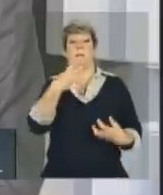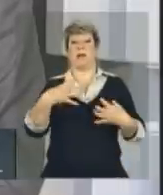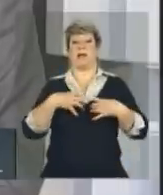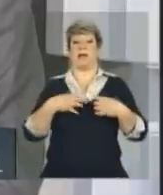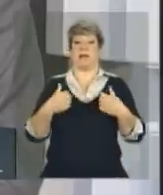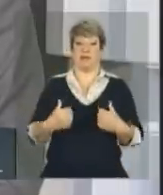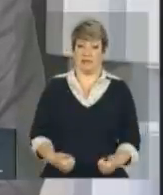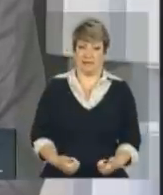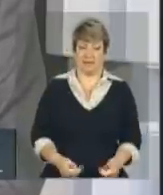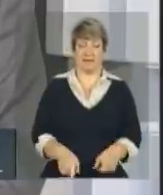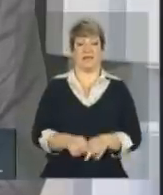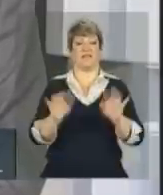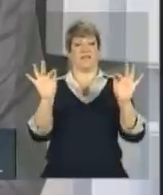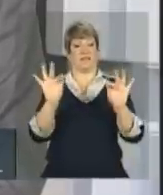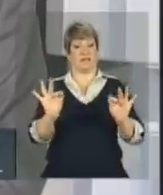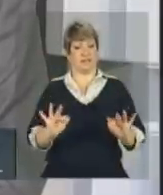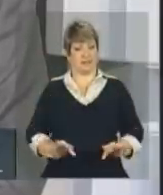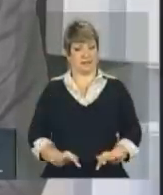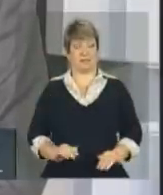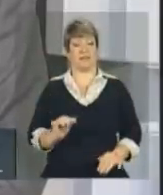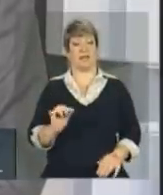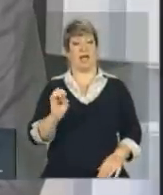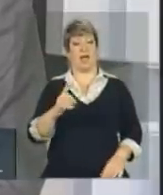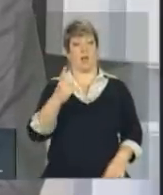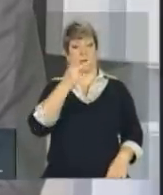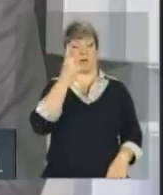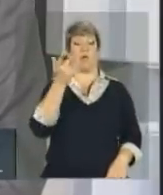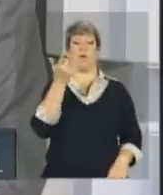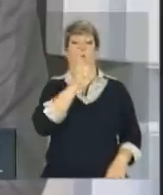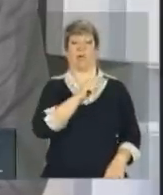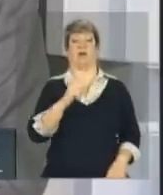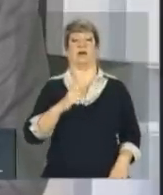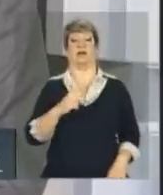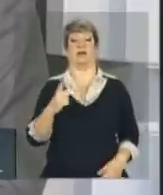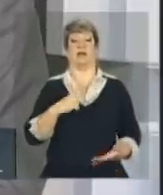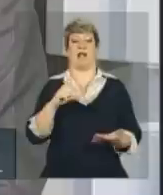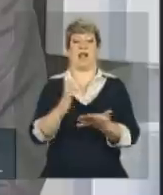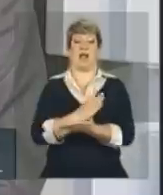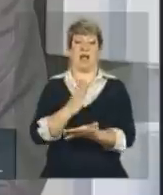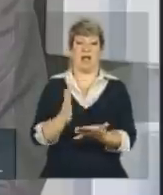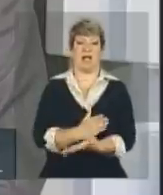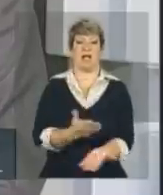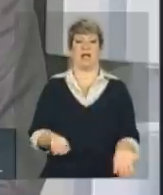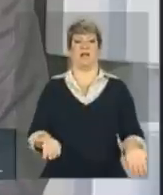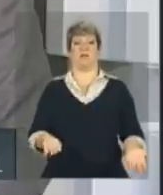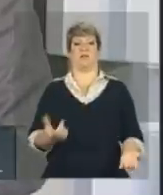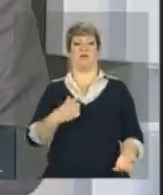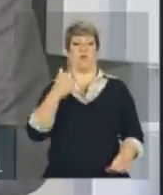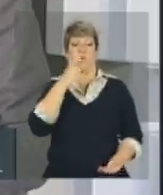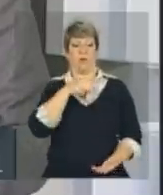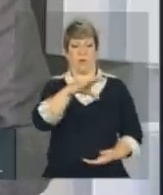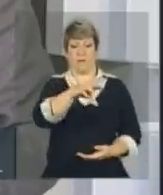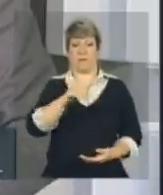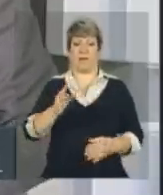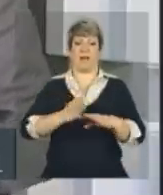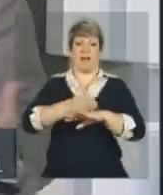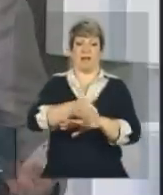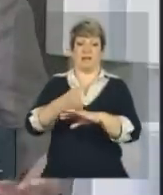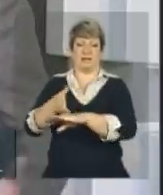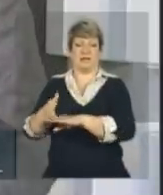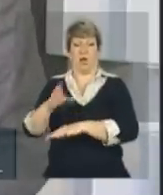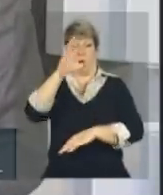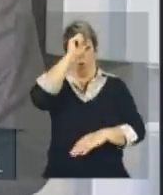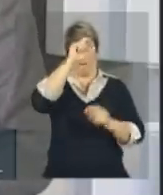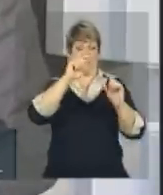bem-estar, para a nossa felicidade, que é uma pessoa ter acesso a livros, saber, né, ser proficiente em leitura,